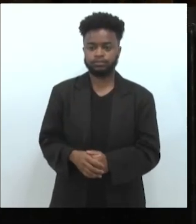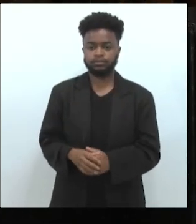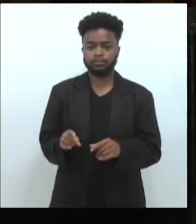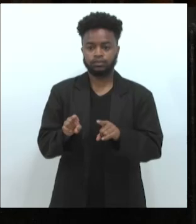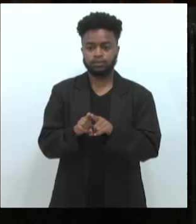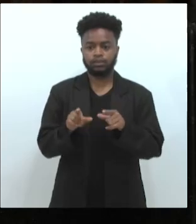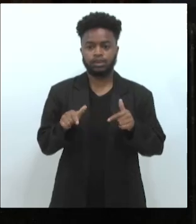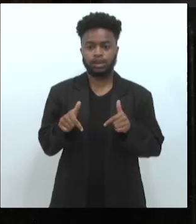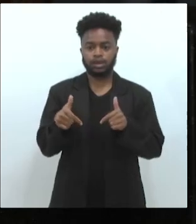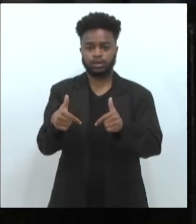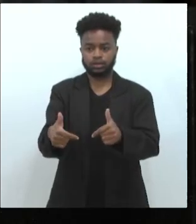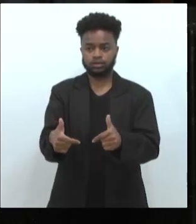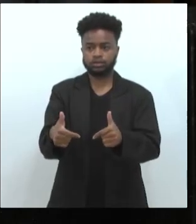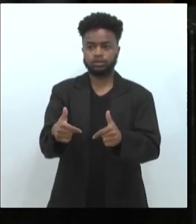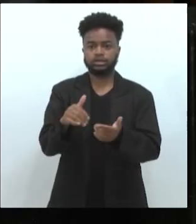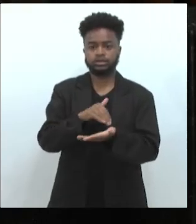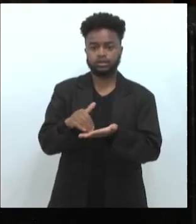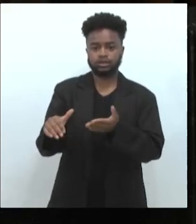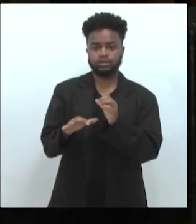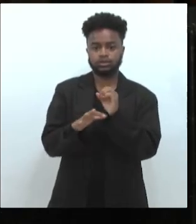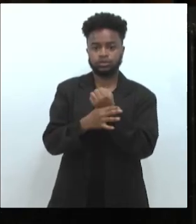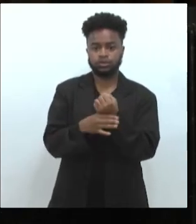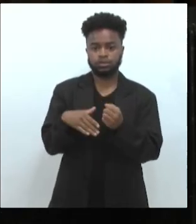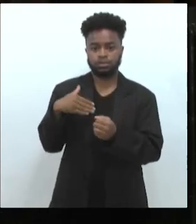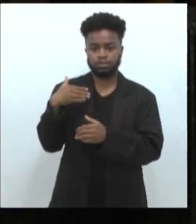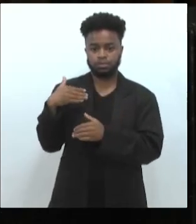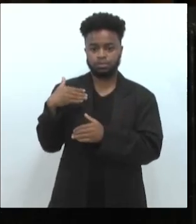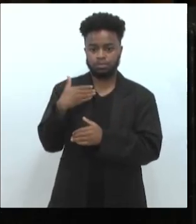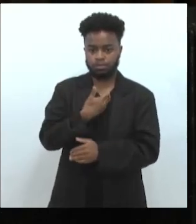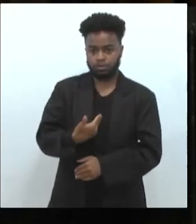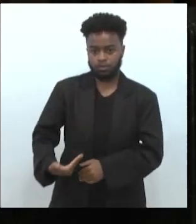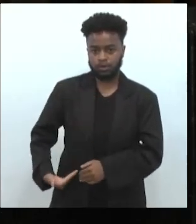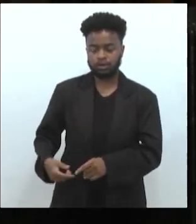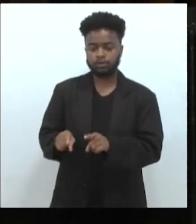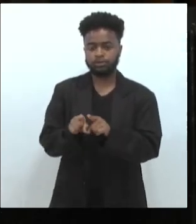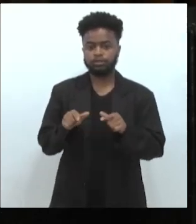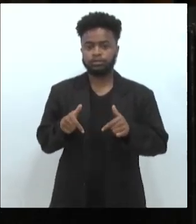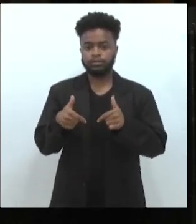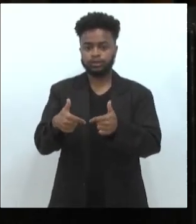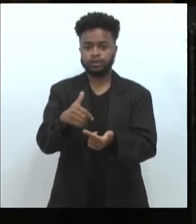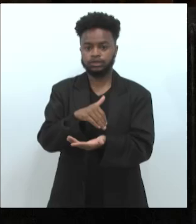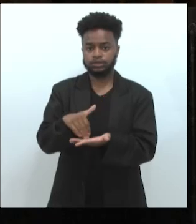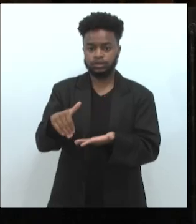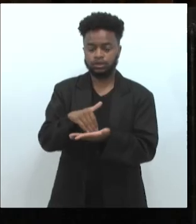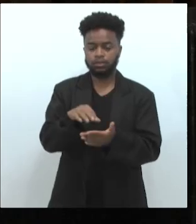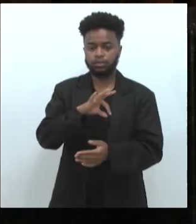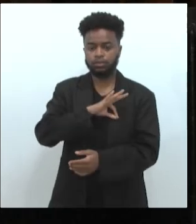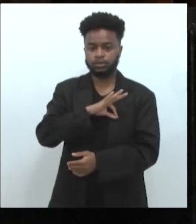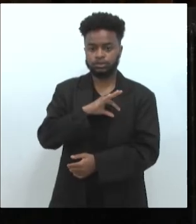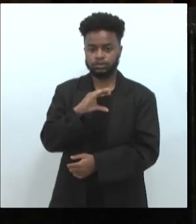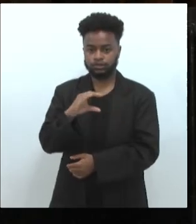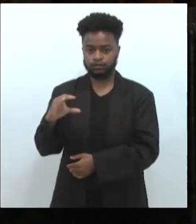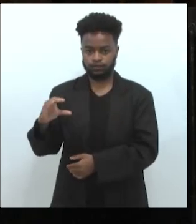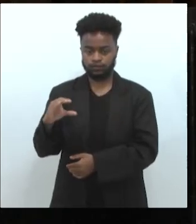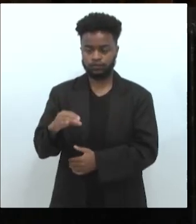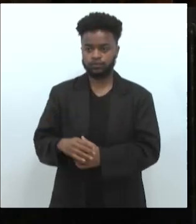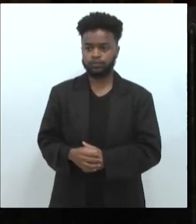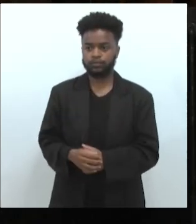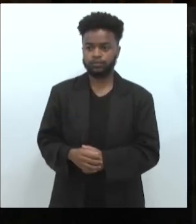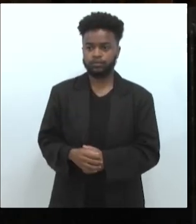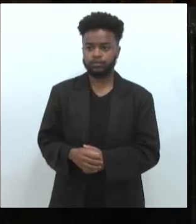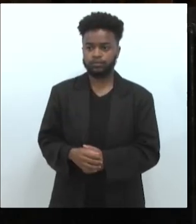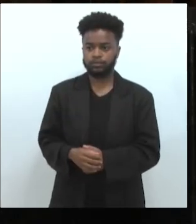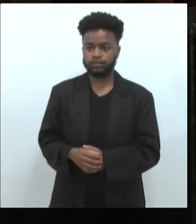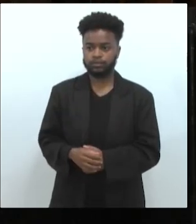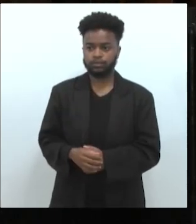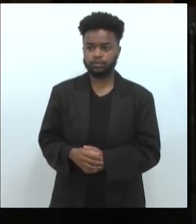da Secretaria de Segurança Pública, a atuação da Secretaria de Polícia Civil, que vem